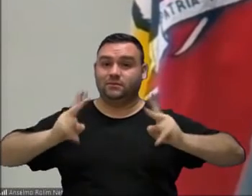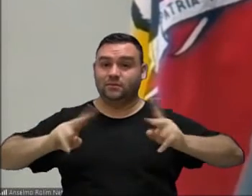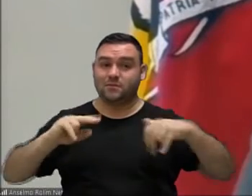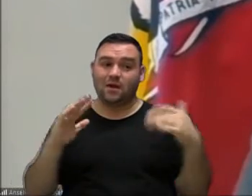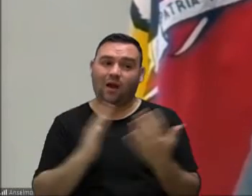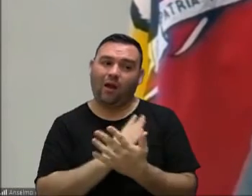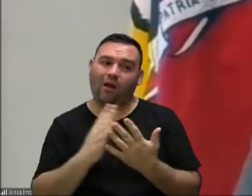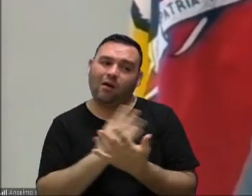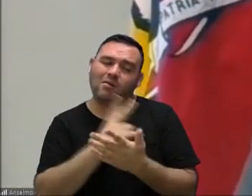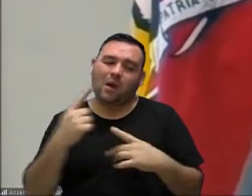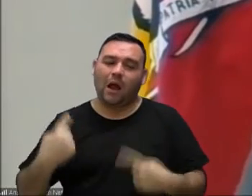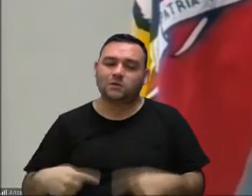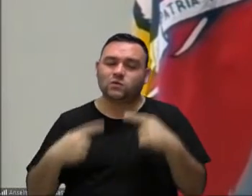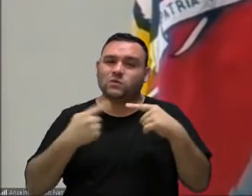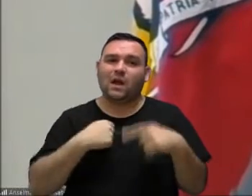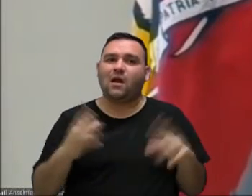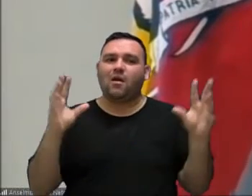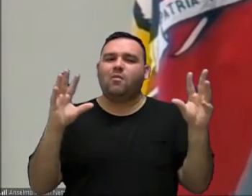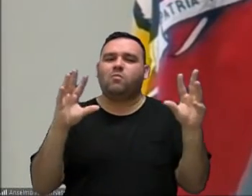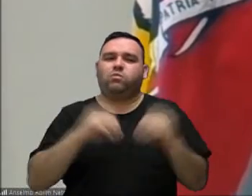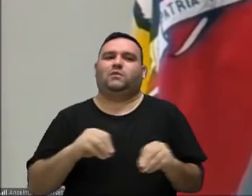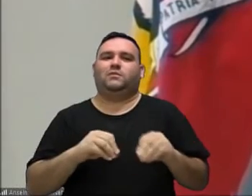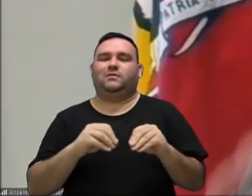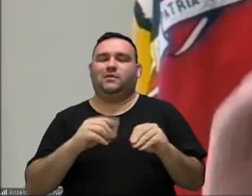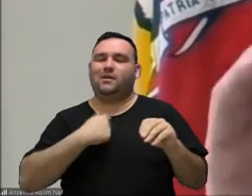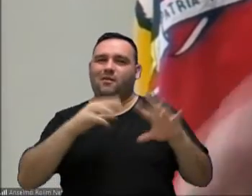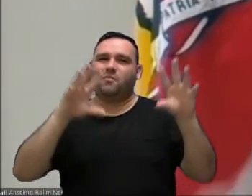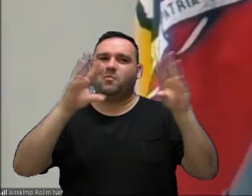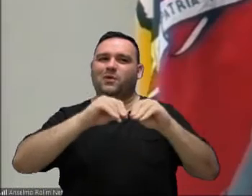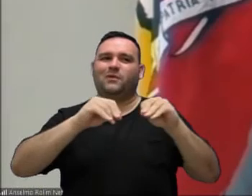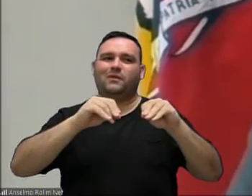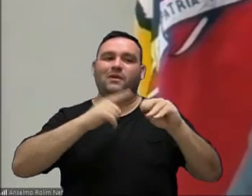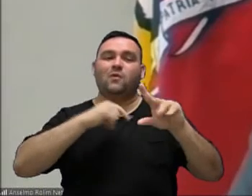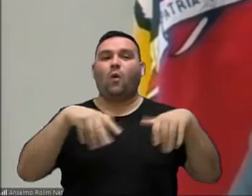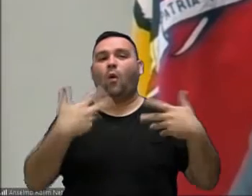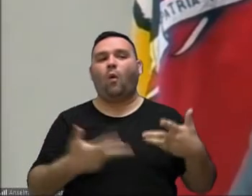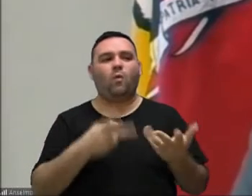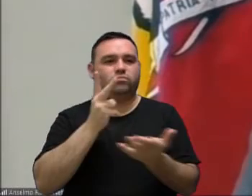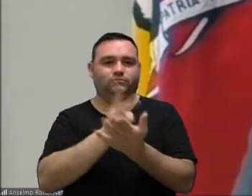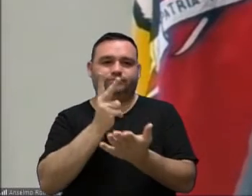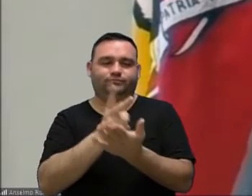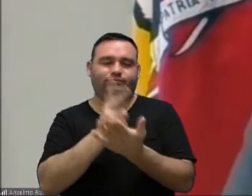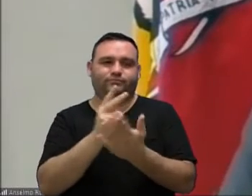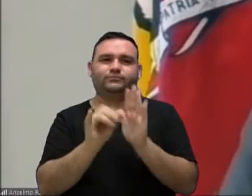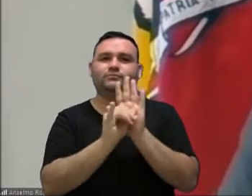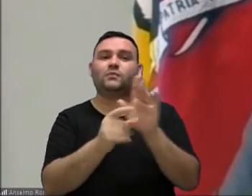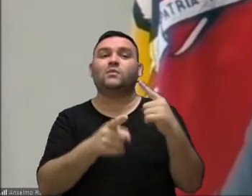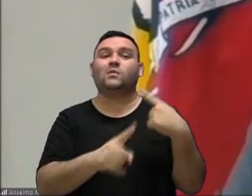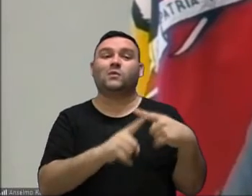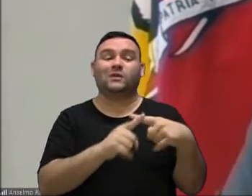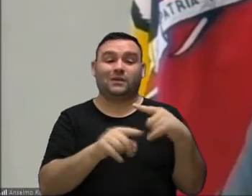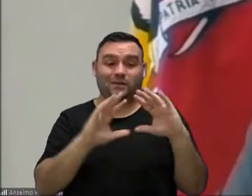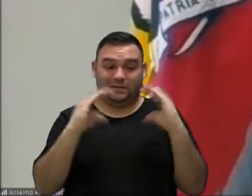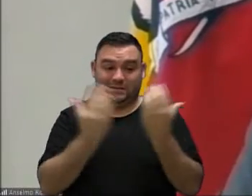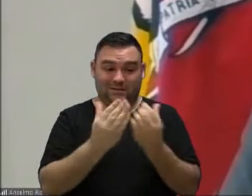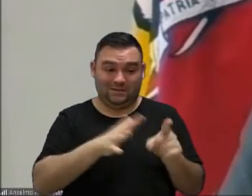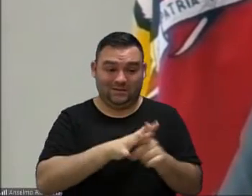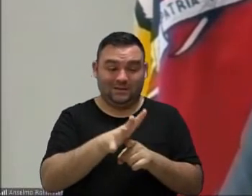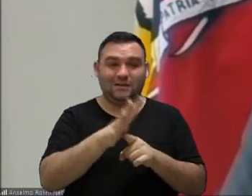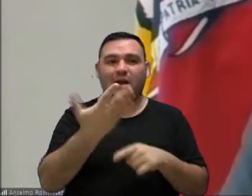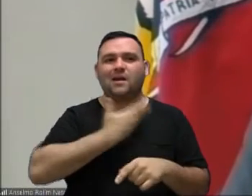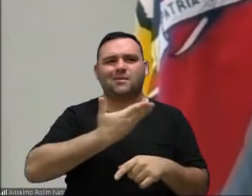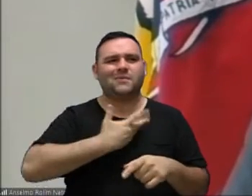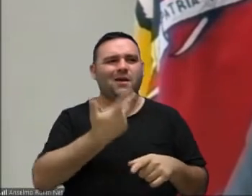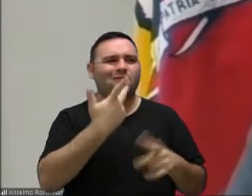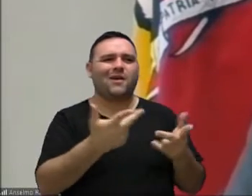algumas coisas estão sendo discutidas eu deixo a minha tela com uma imagem fixa porque daí quando estou no plenário presencial algum